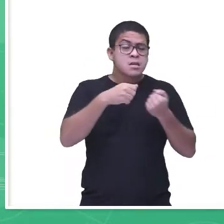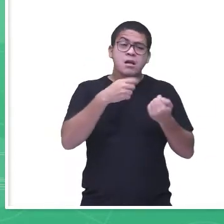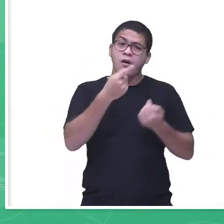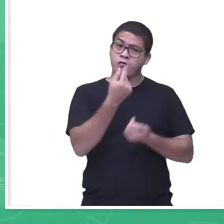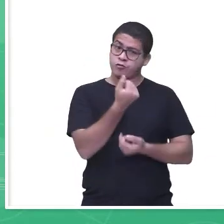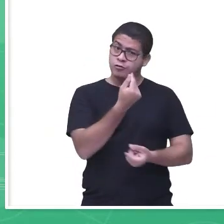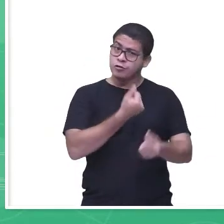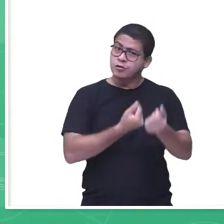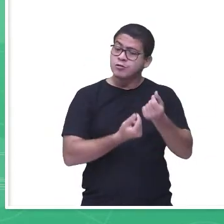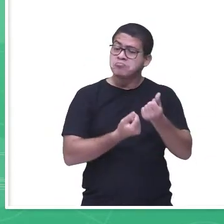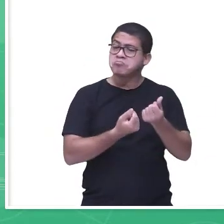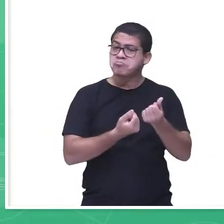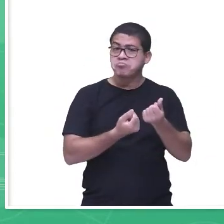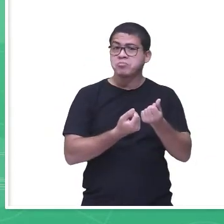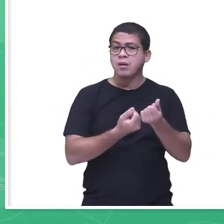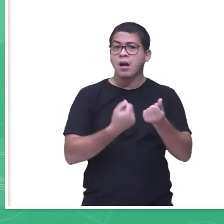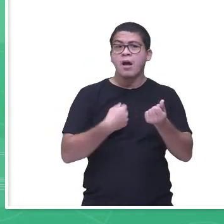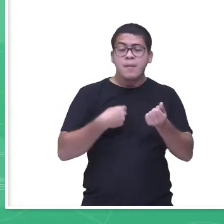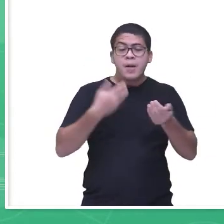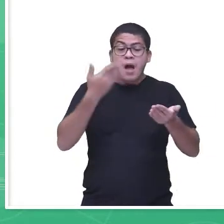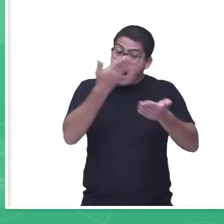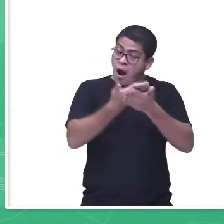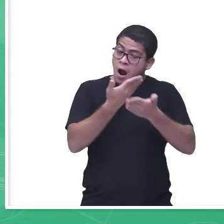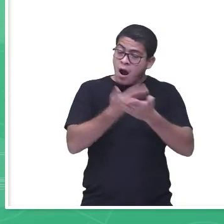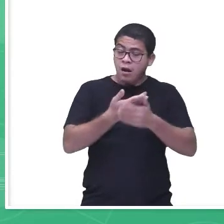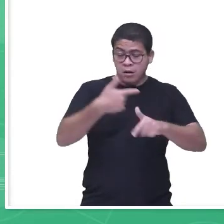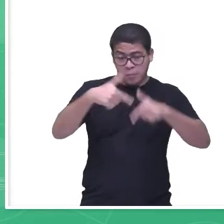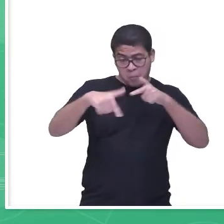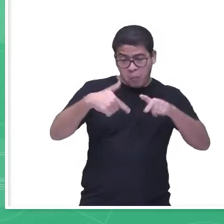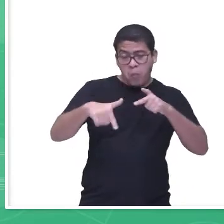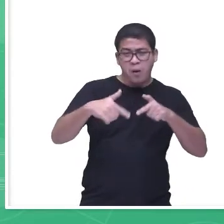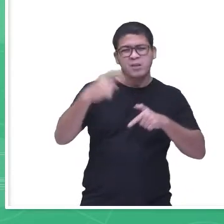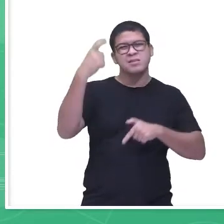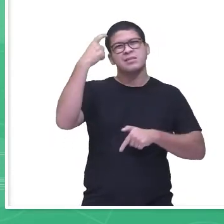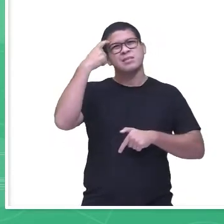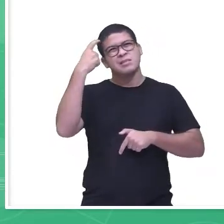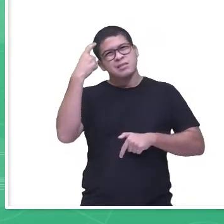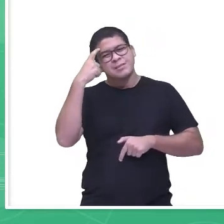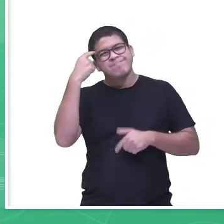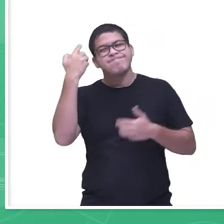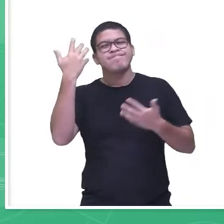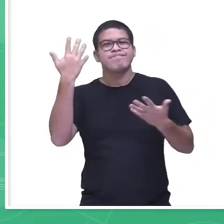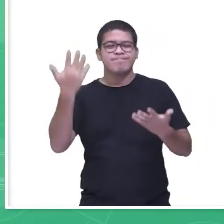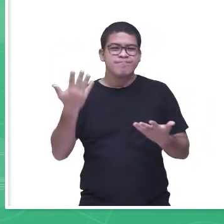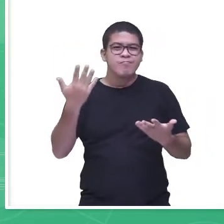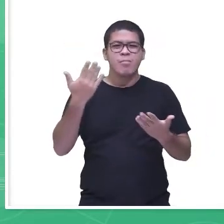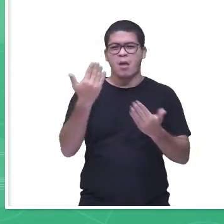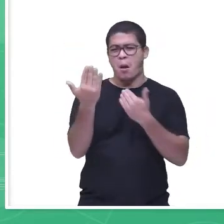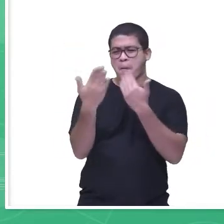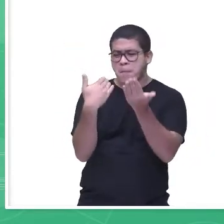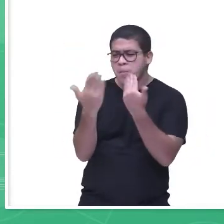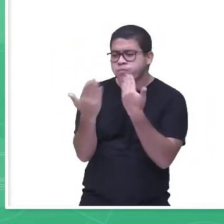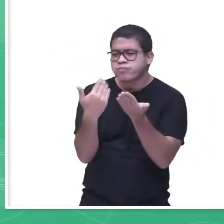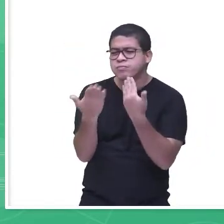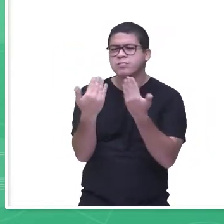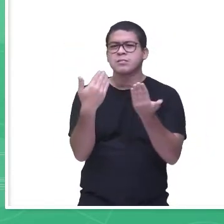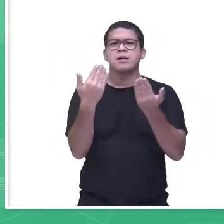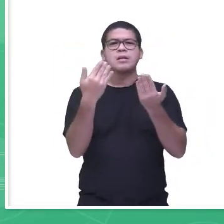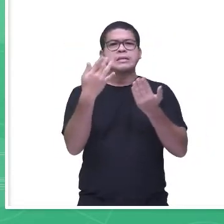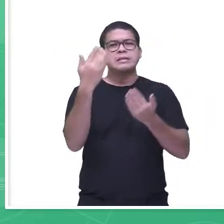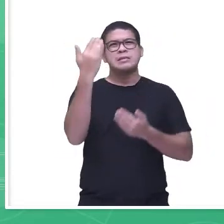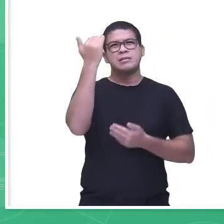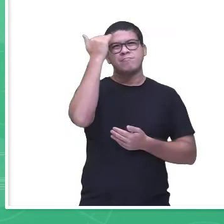Por quê? Porque era o seu trabalho. Pensar, né, discutir, tentar entender